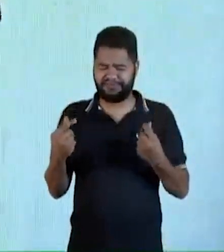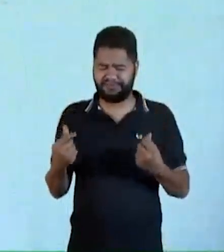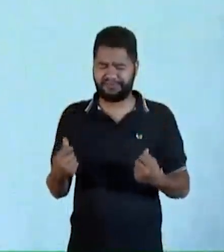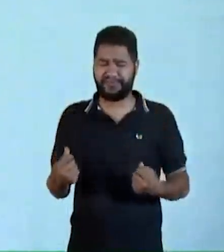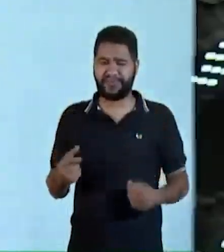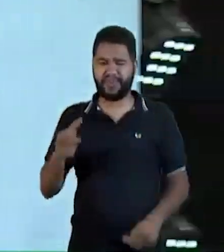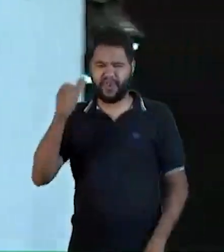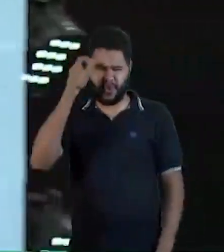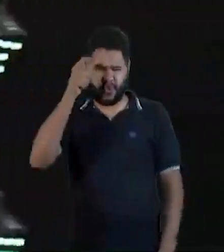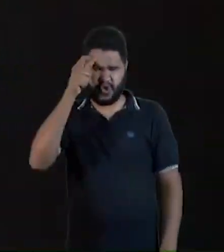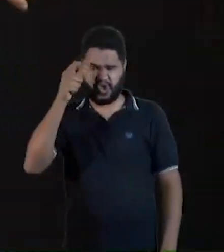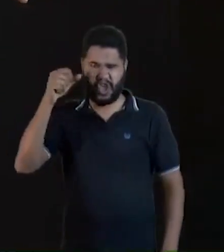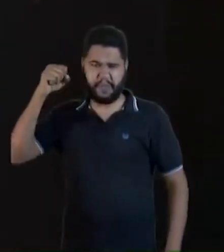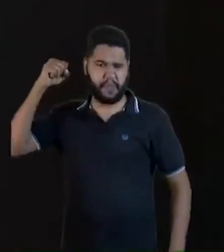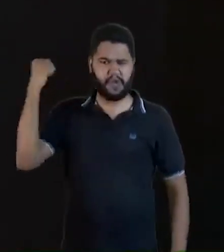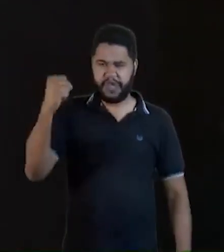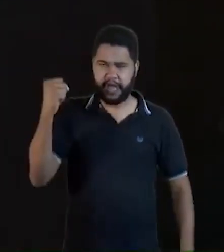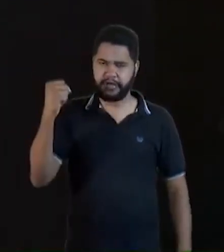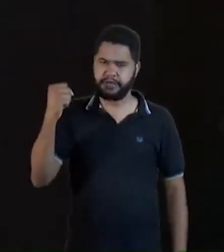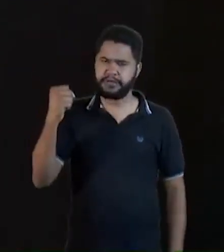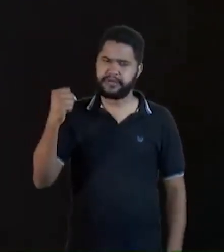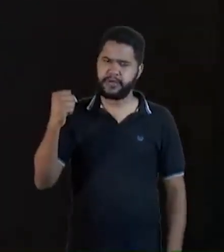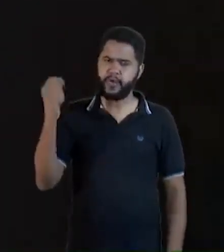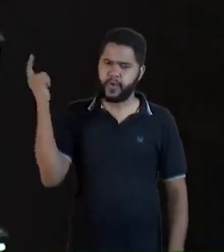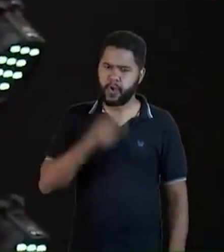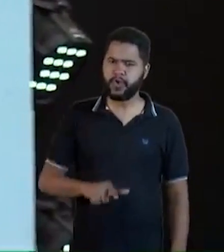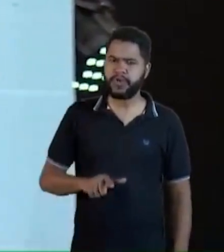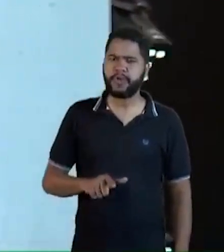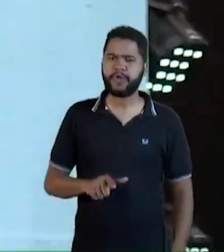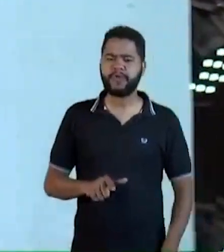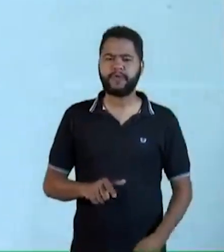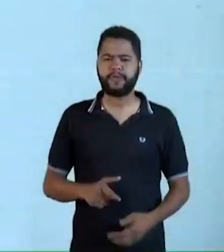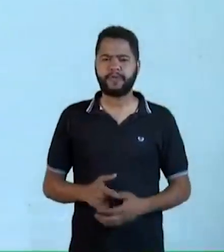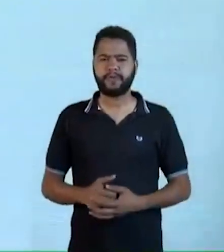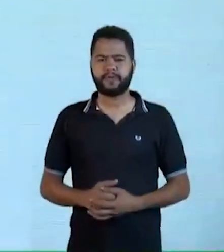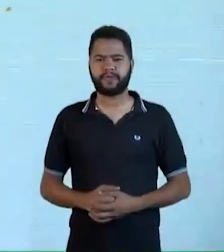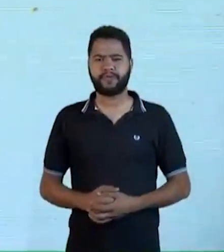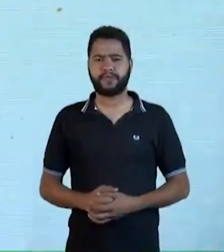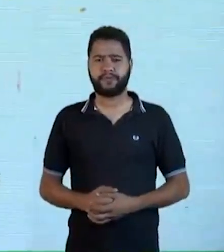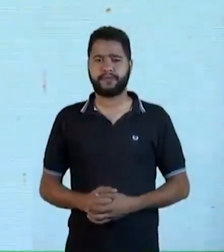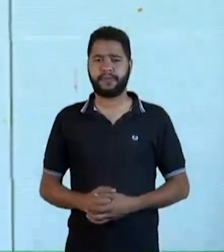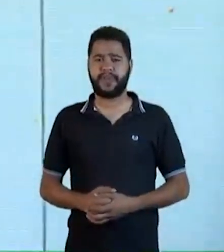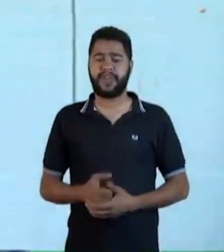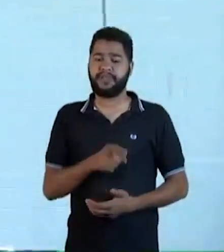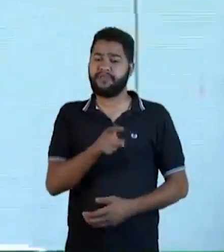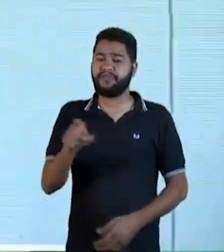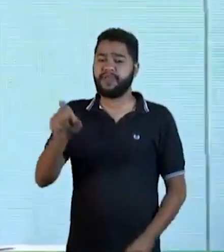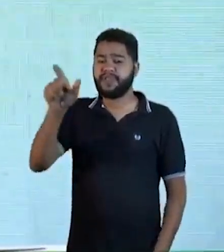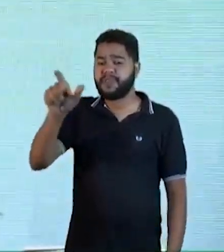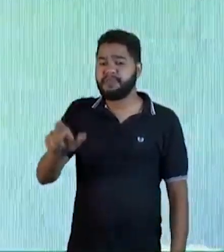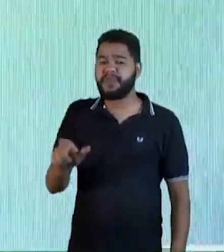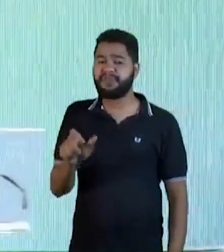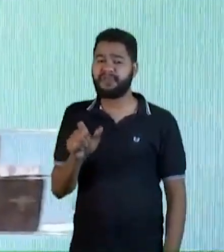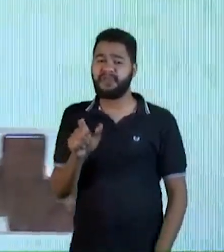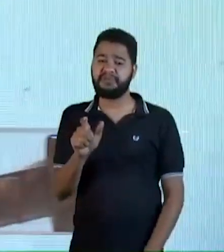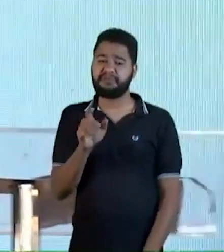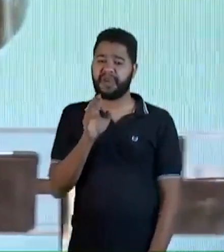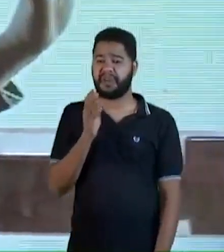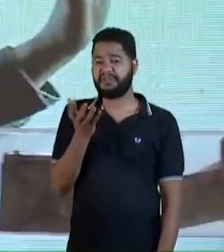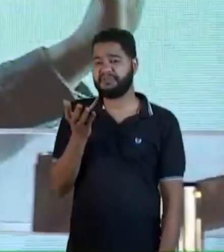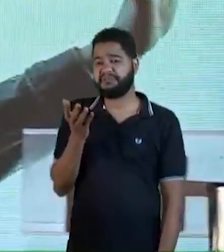o que já forcinha era isso era isso que eu queria aí você vira aquela pessoa meia-boca